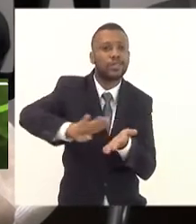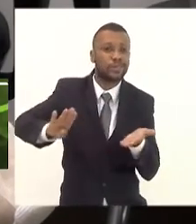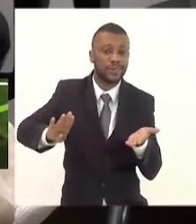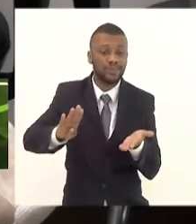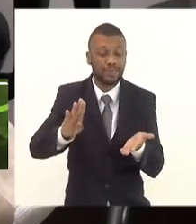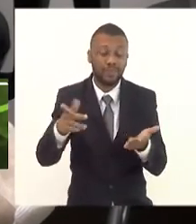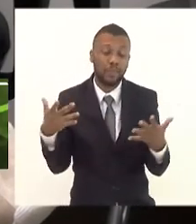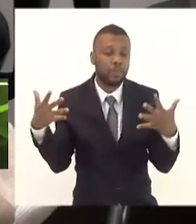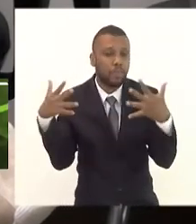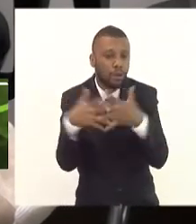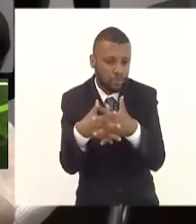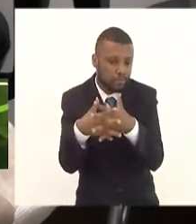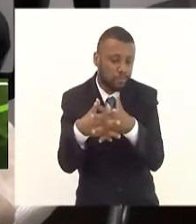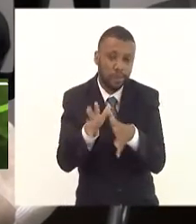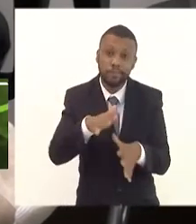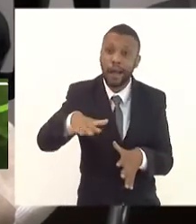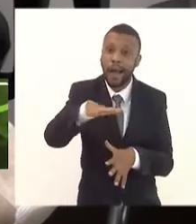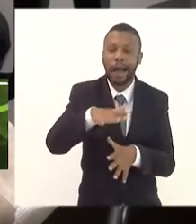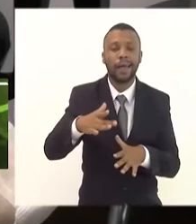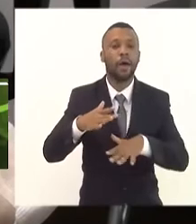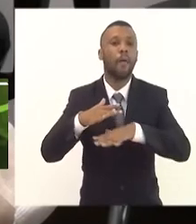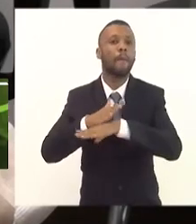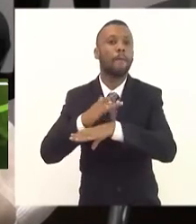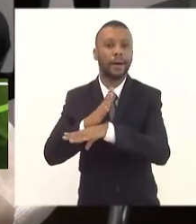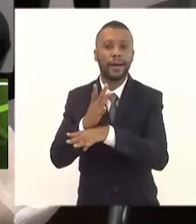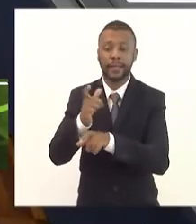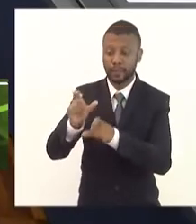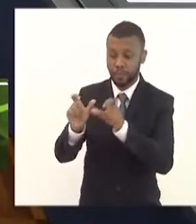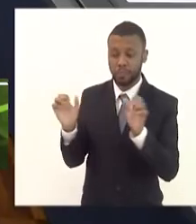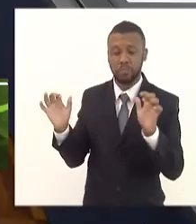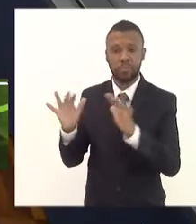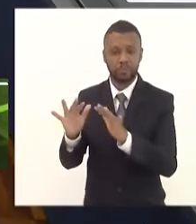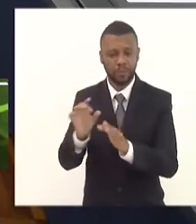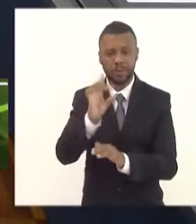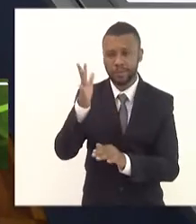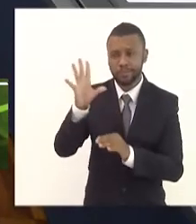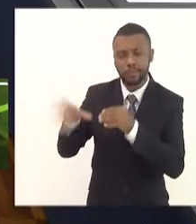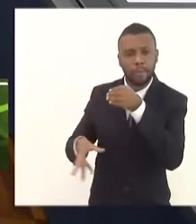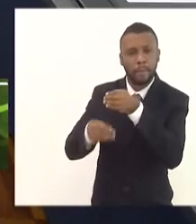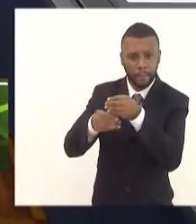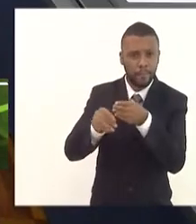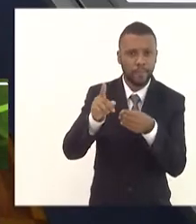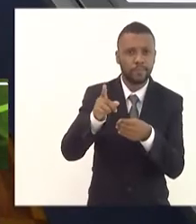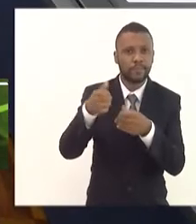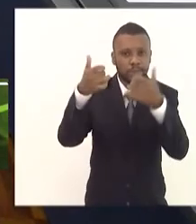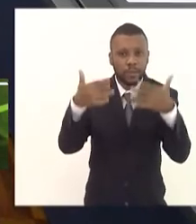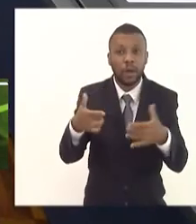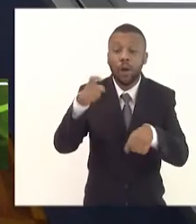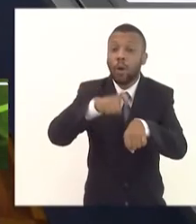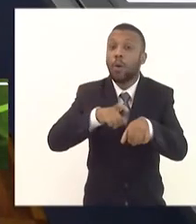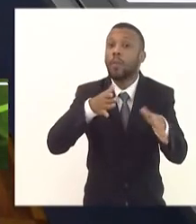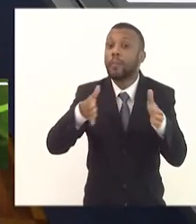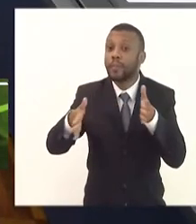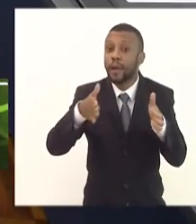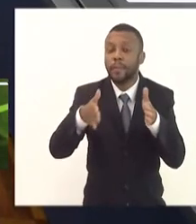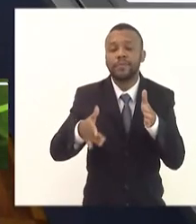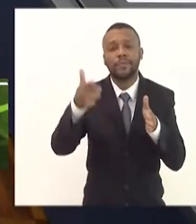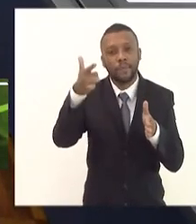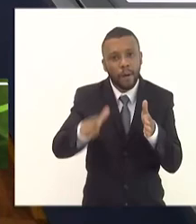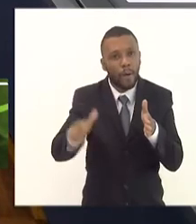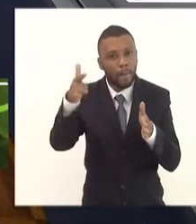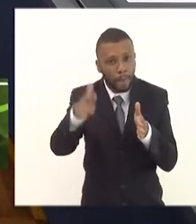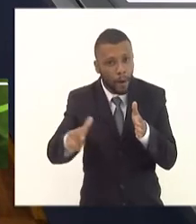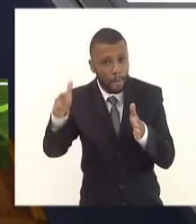macrodrenagem área urbana. E só complementando, né, até esclarecendo para o deputado Eliomar, o tempo de recorrência é aquele evento que acontece